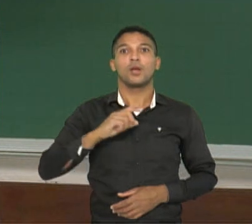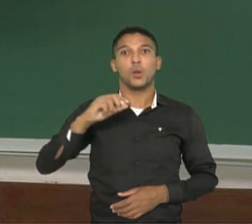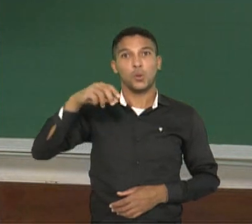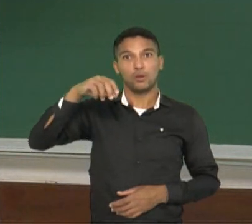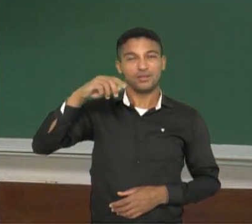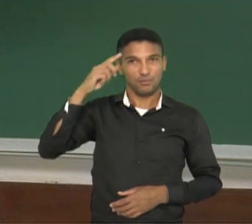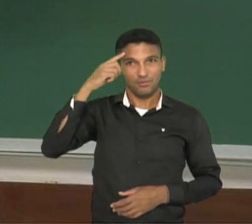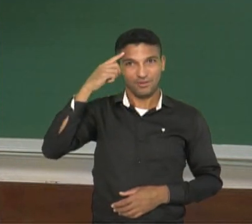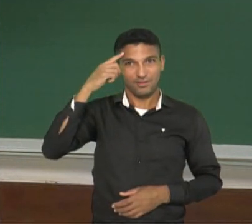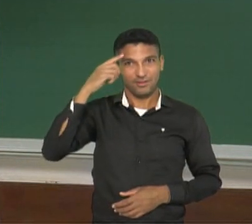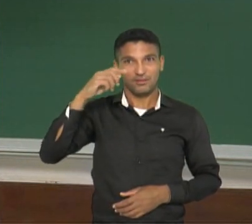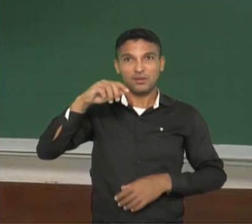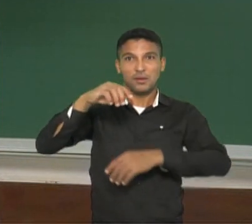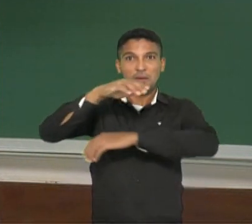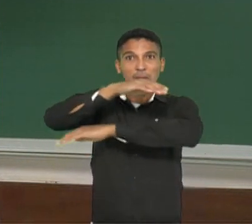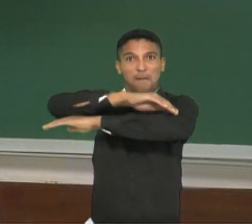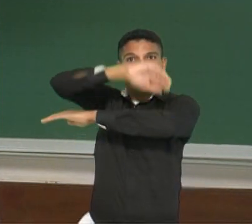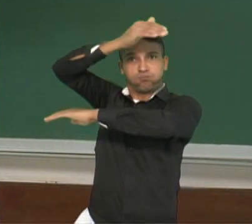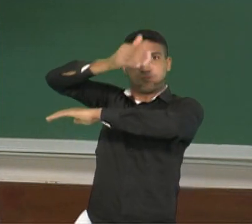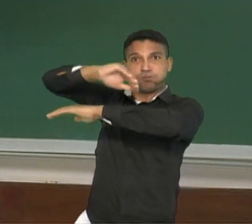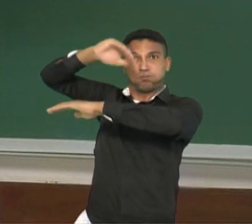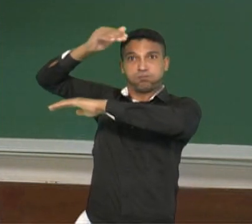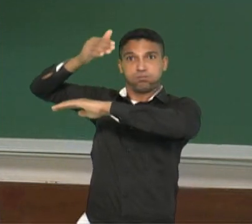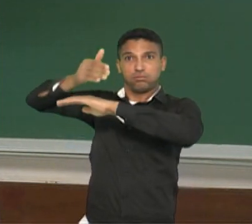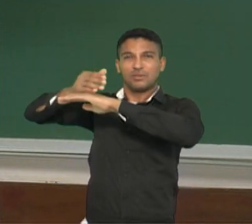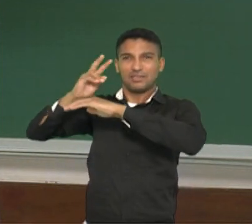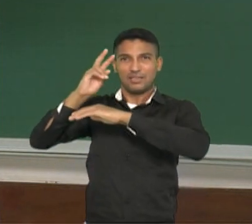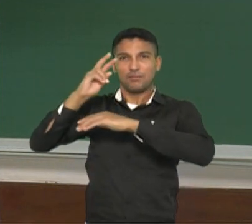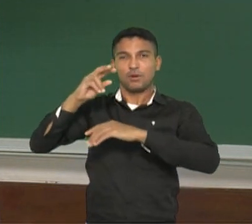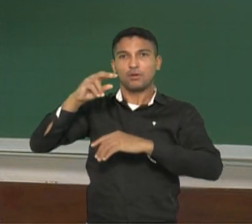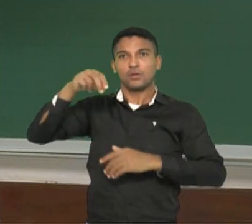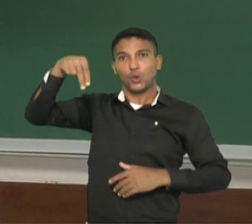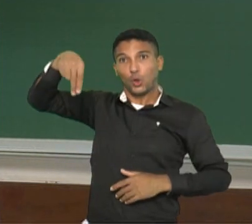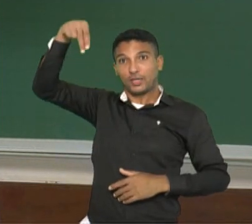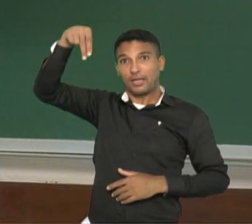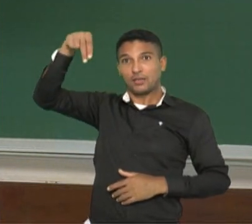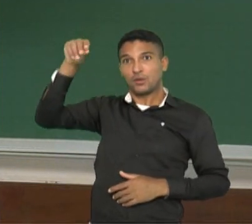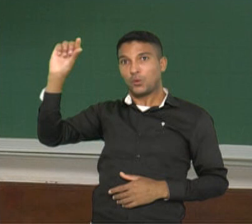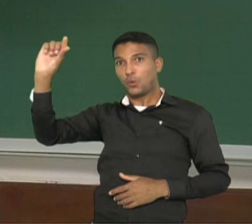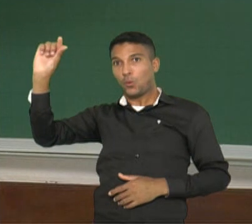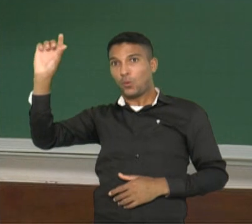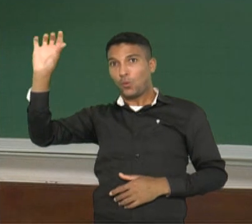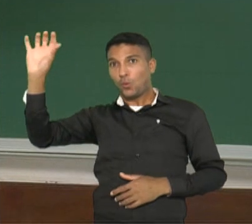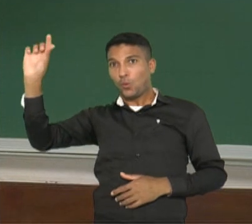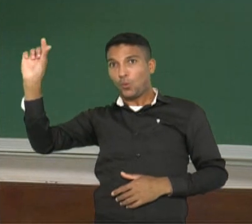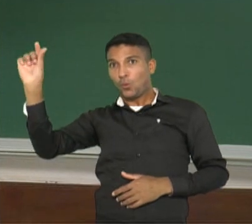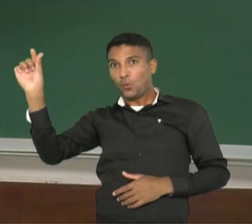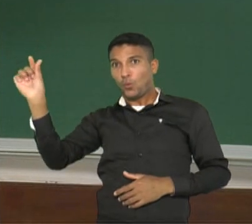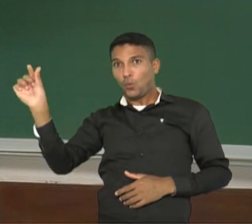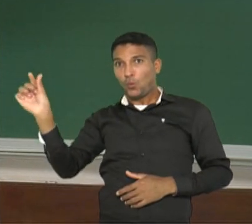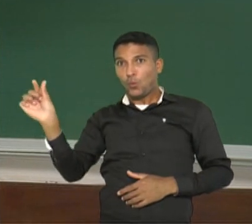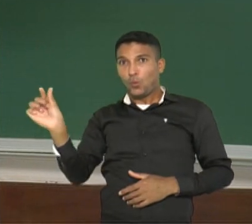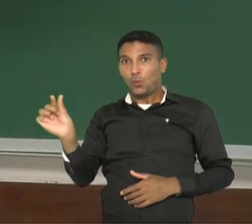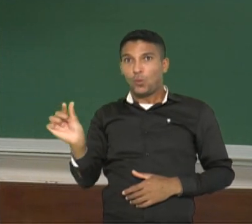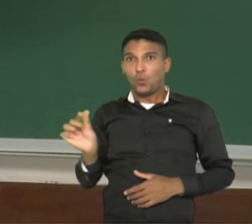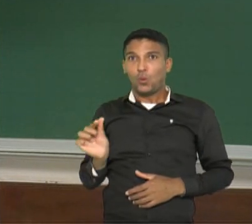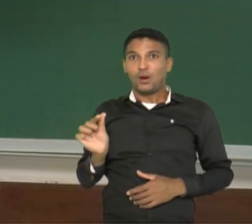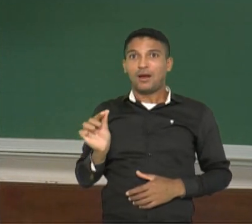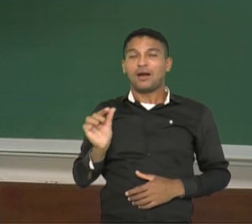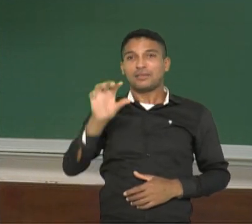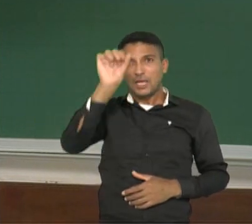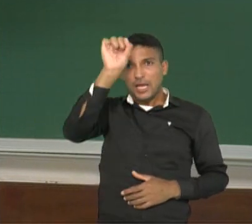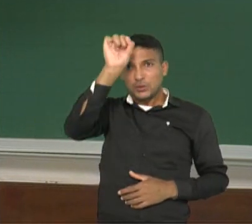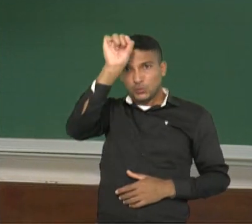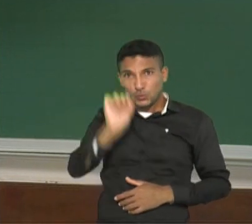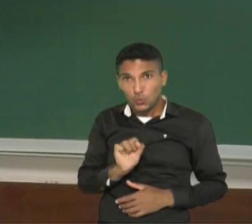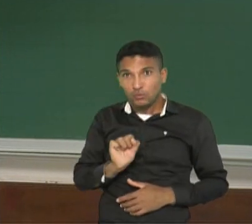nosso país até a região sul do nosso país? Observe que a região nordeste aqui do nosso